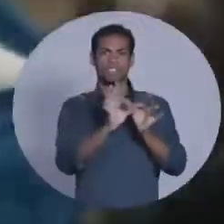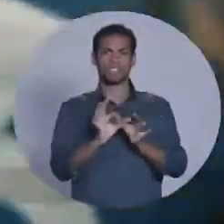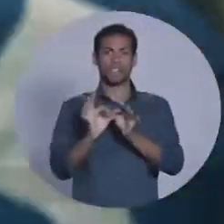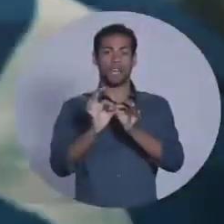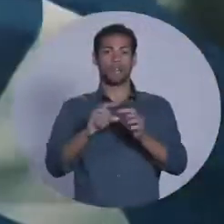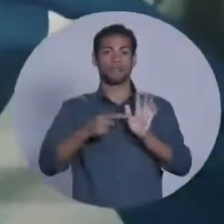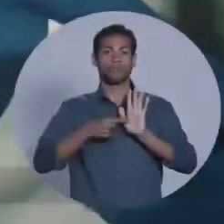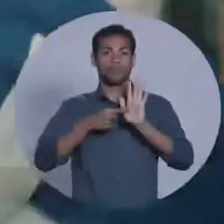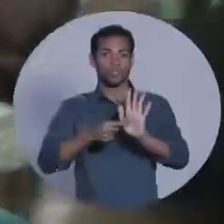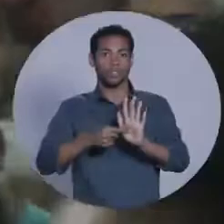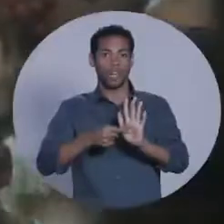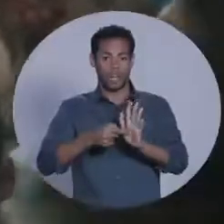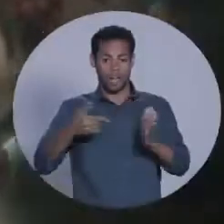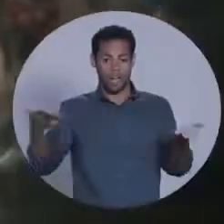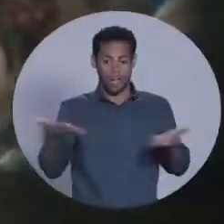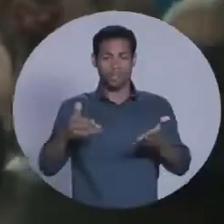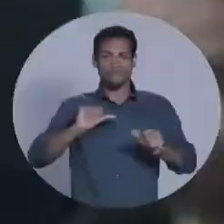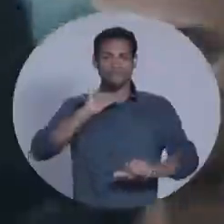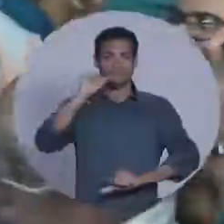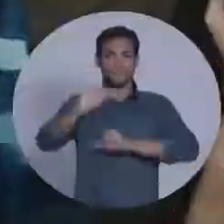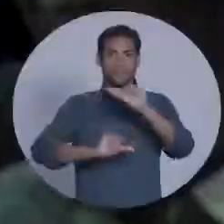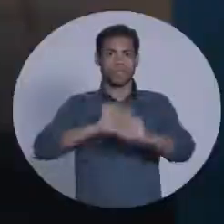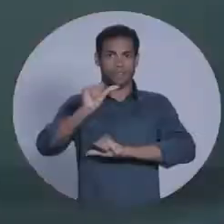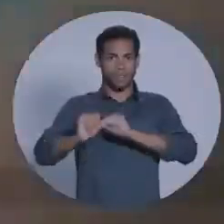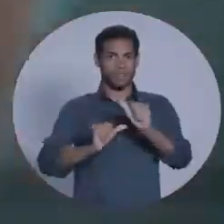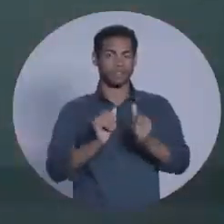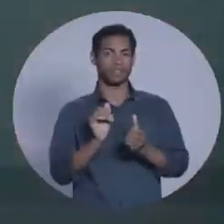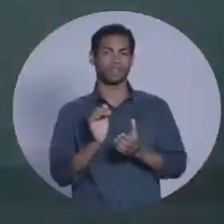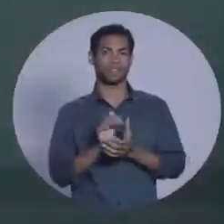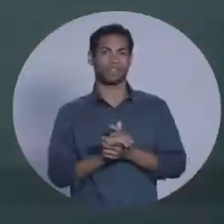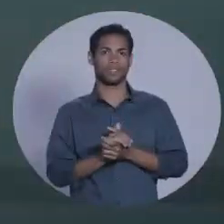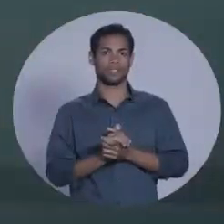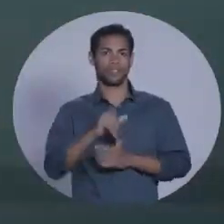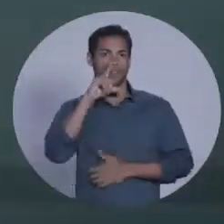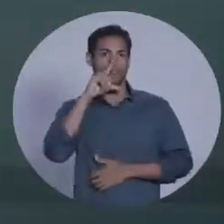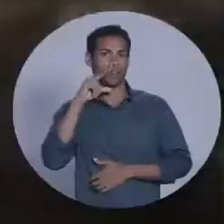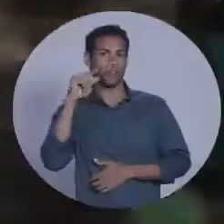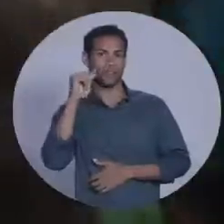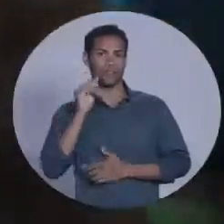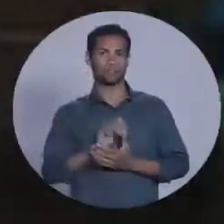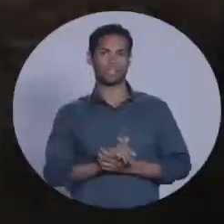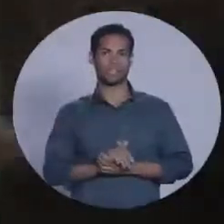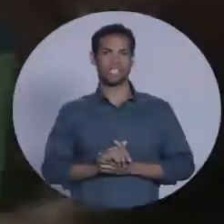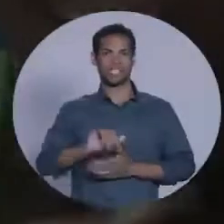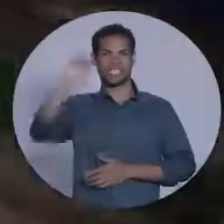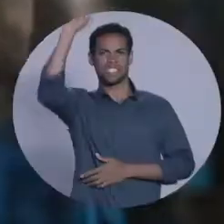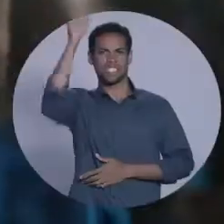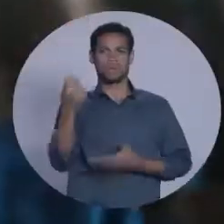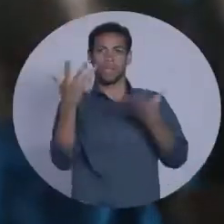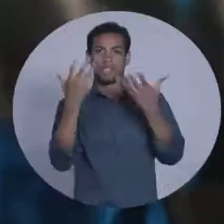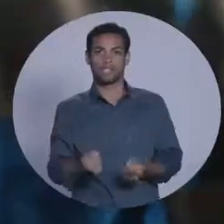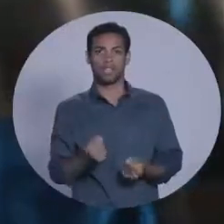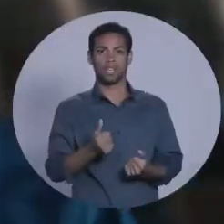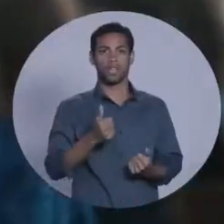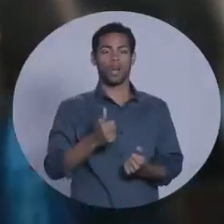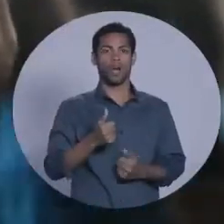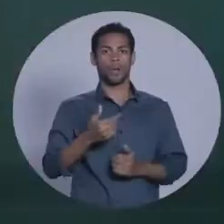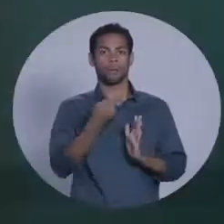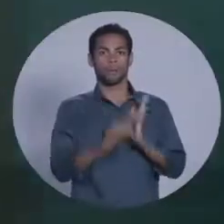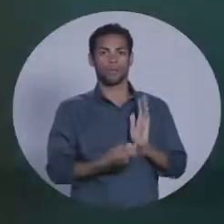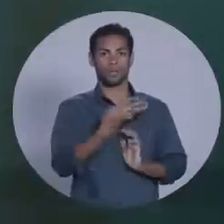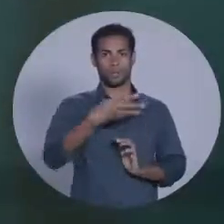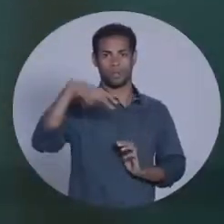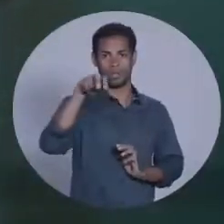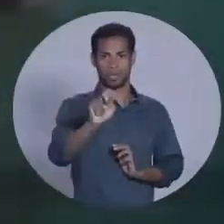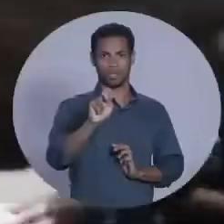para declararem que a hora da mudança está chegando! Eduardo! Sergipe abraçou o projeto do